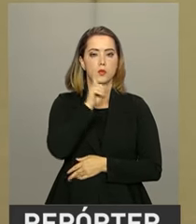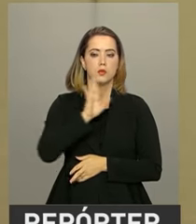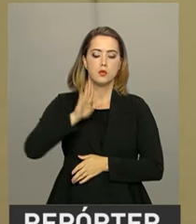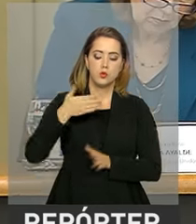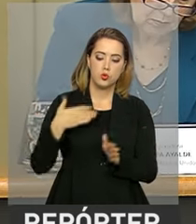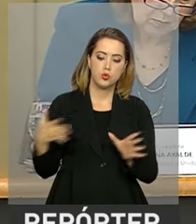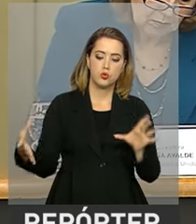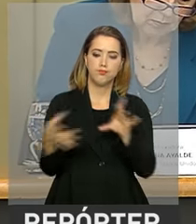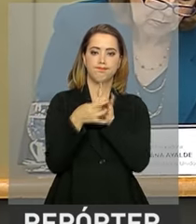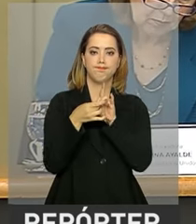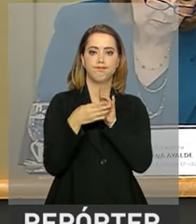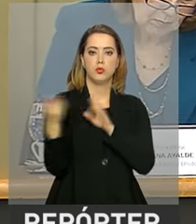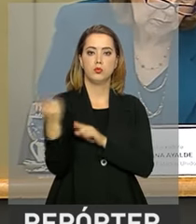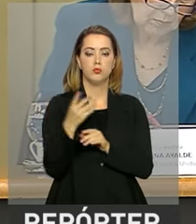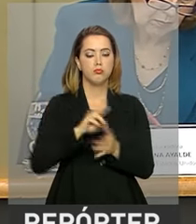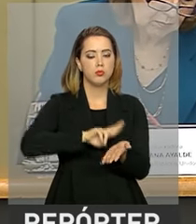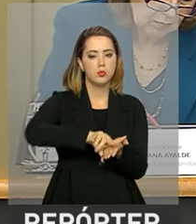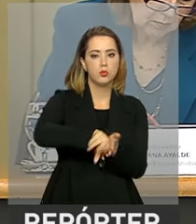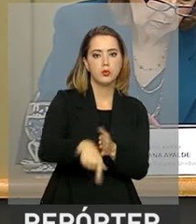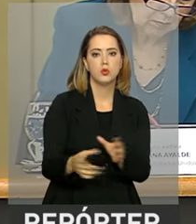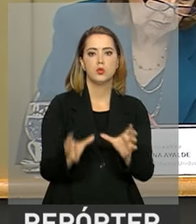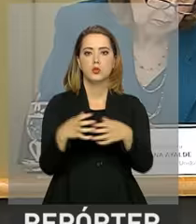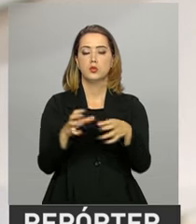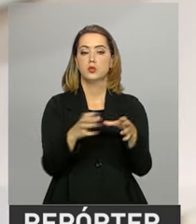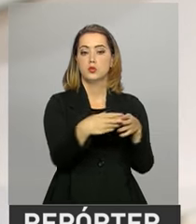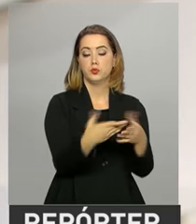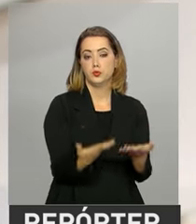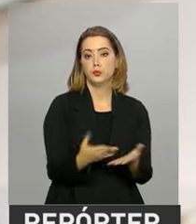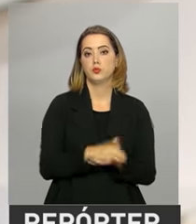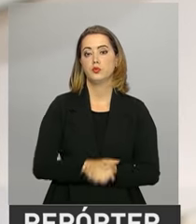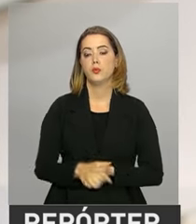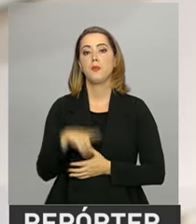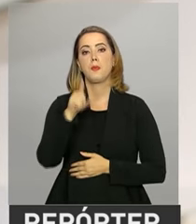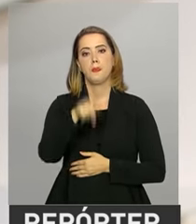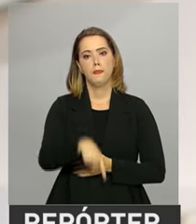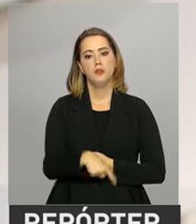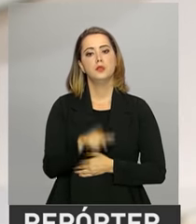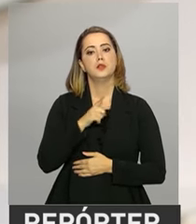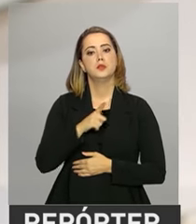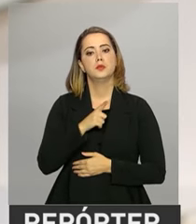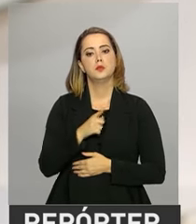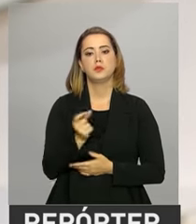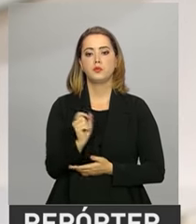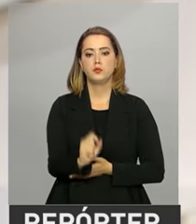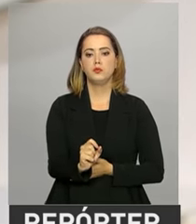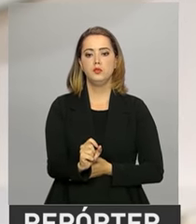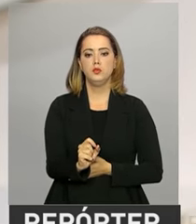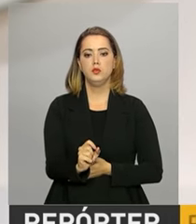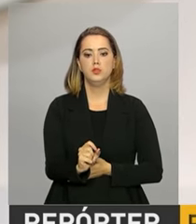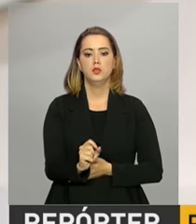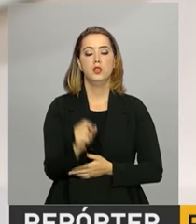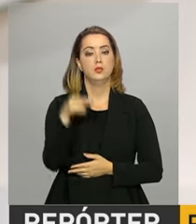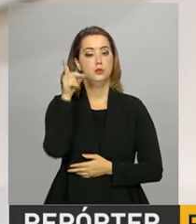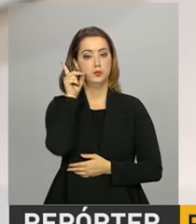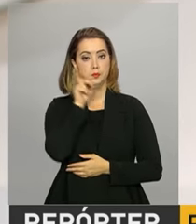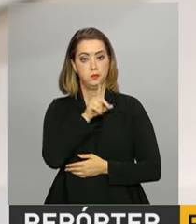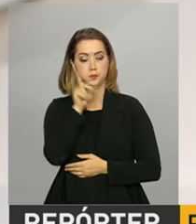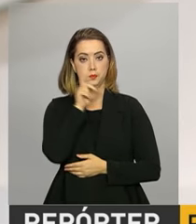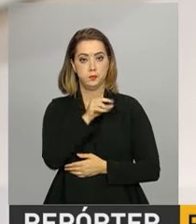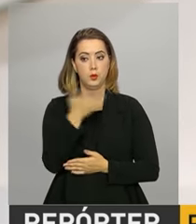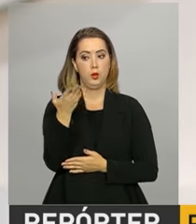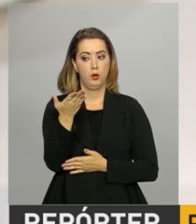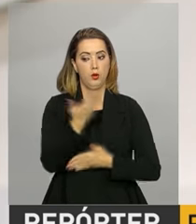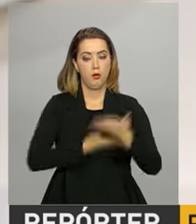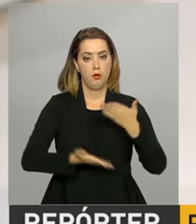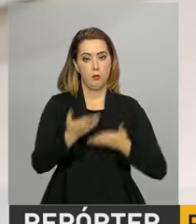do setor, mas disse que é possível ir além. Há um grande espectro, eu diria, tanto no caso dos Estados Unidos e seu